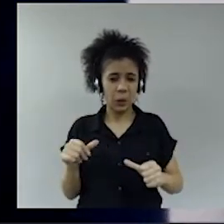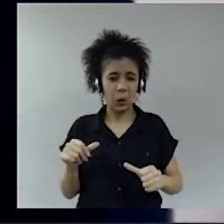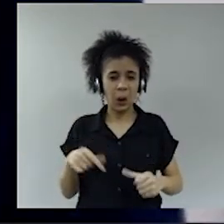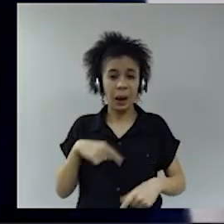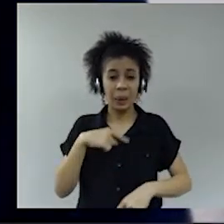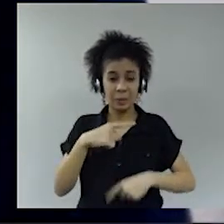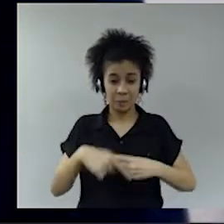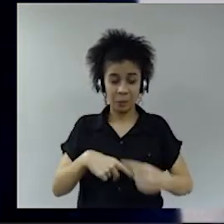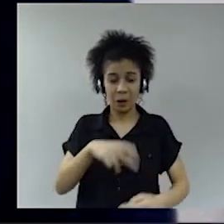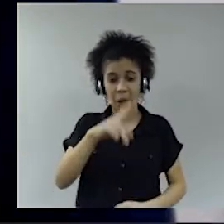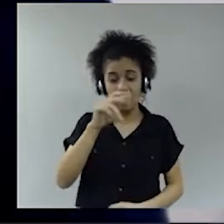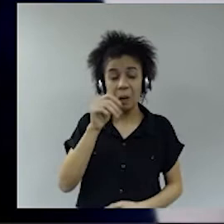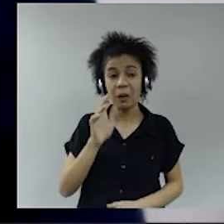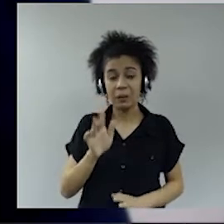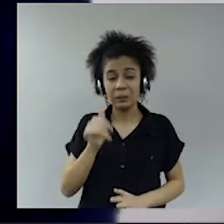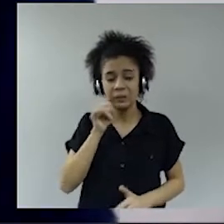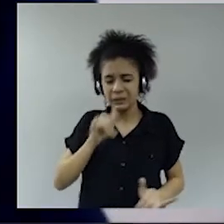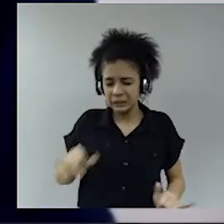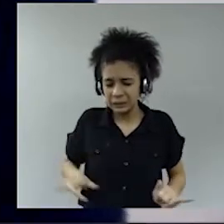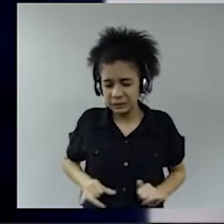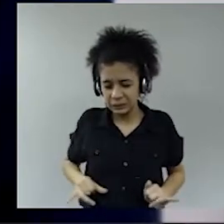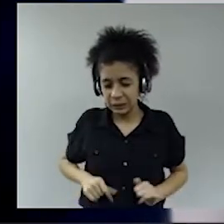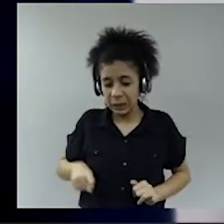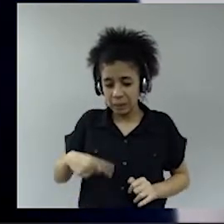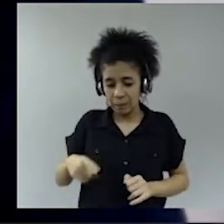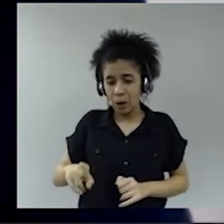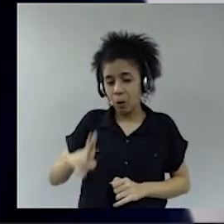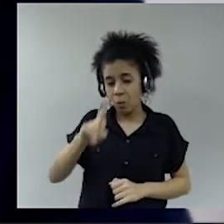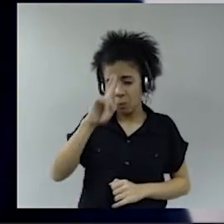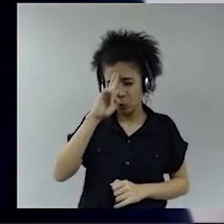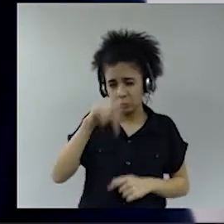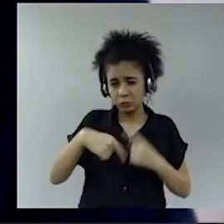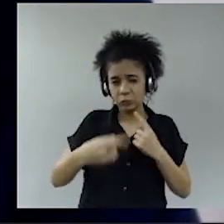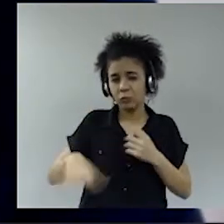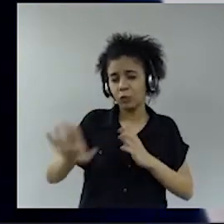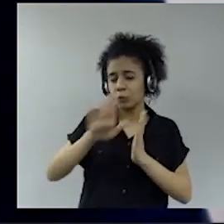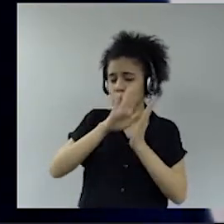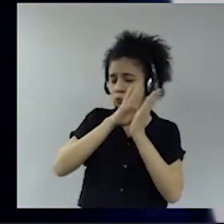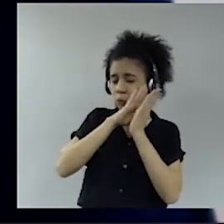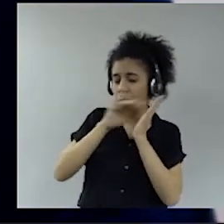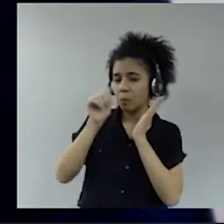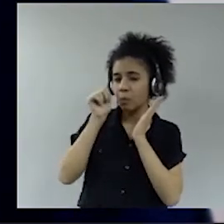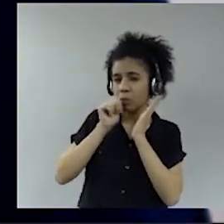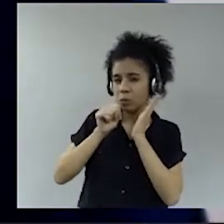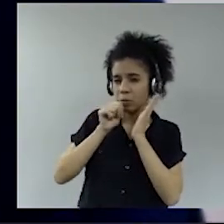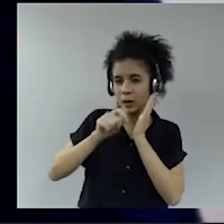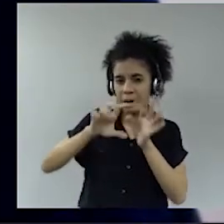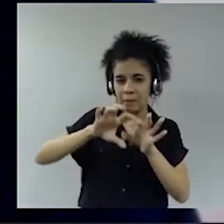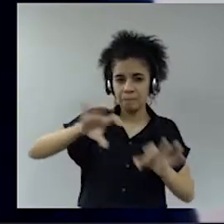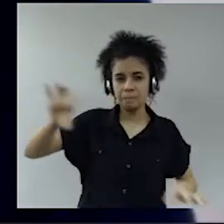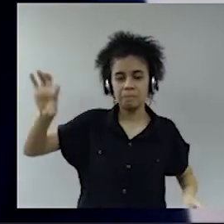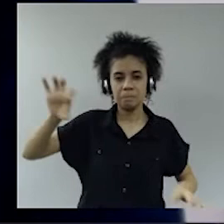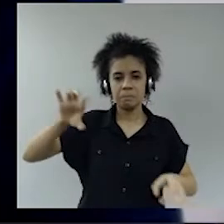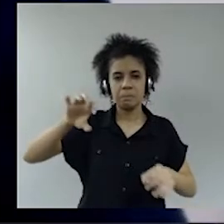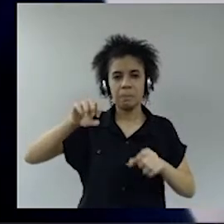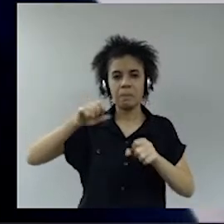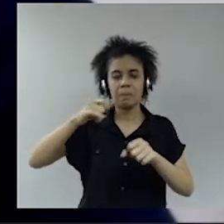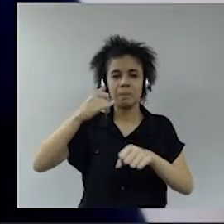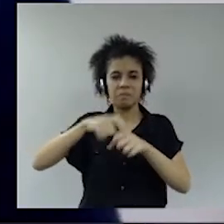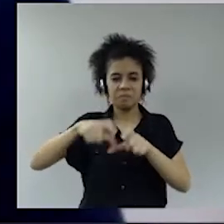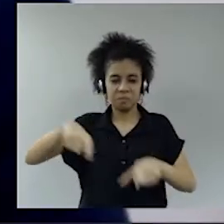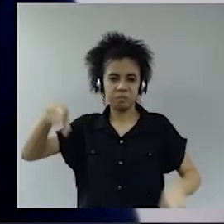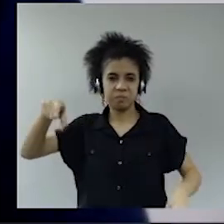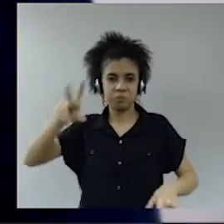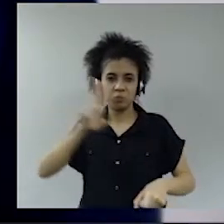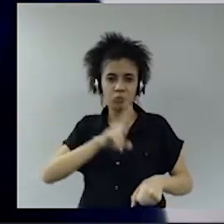almoço, ele e seu esposo foi dormir e ela, usando de um porrete,